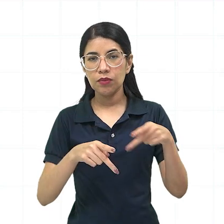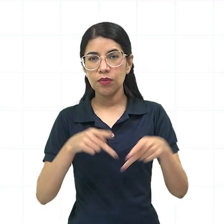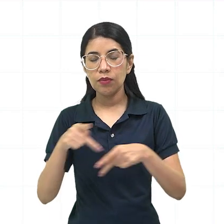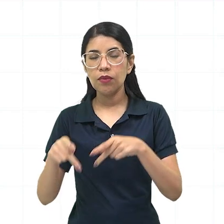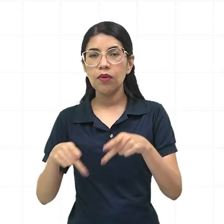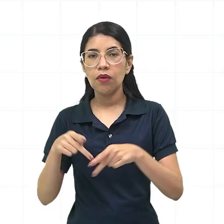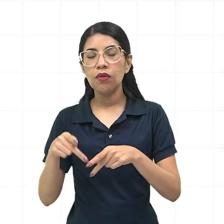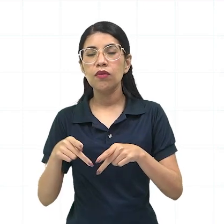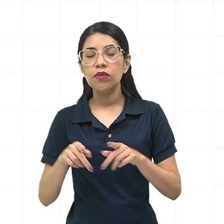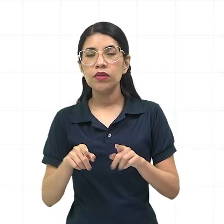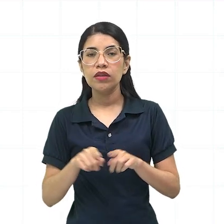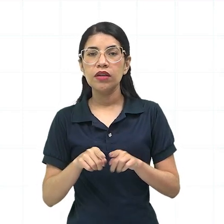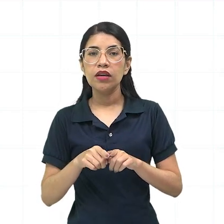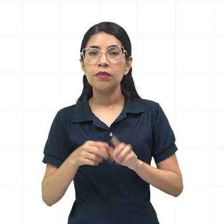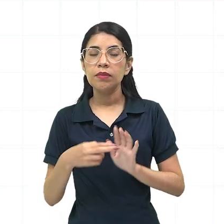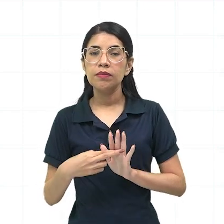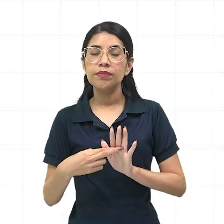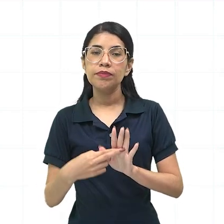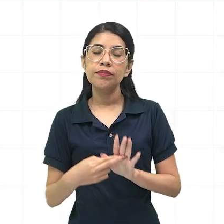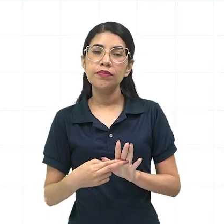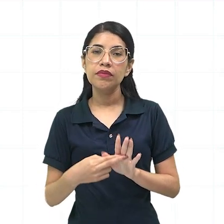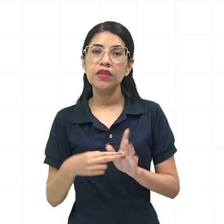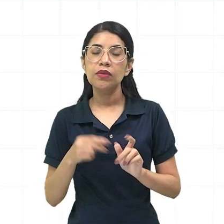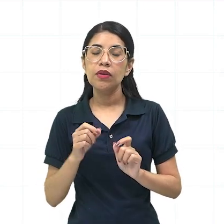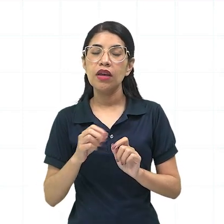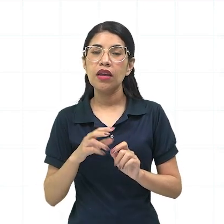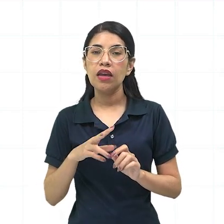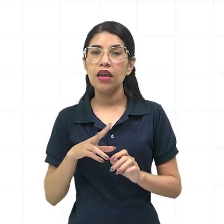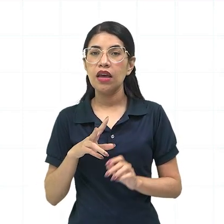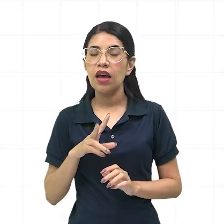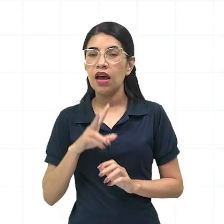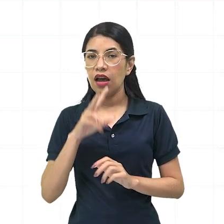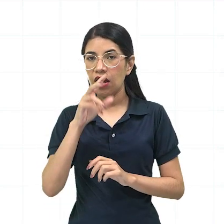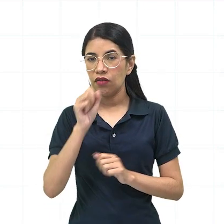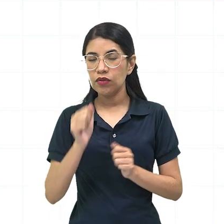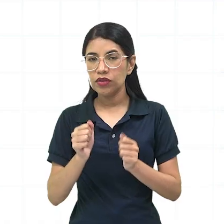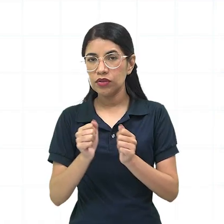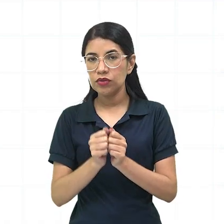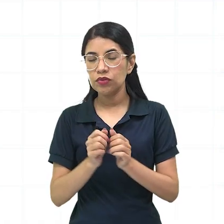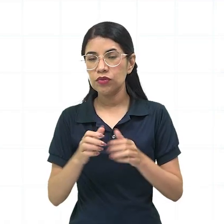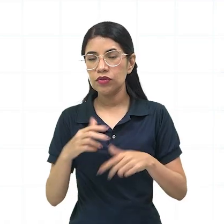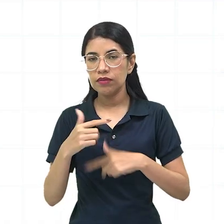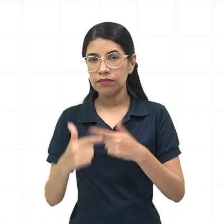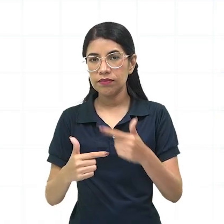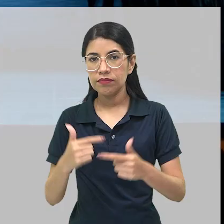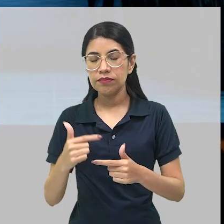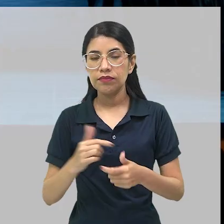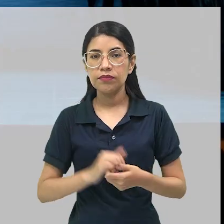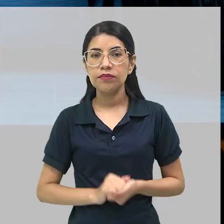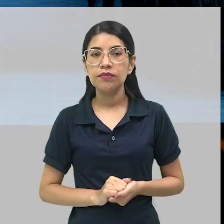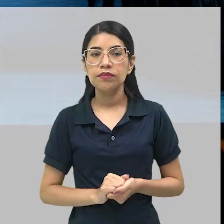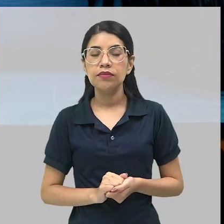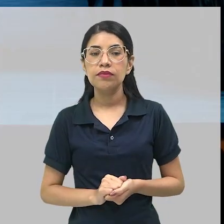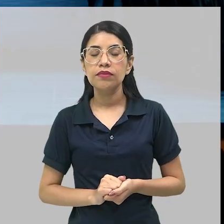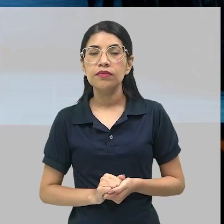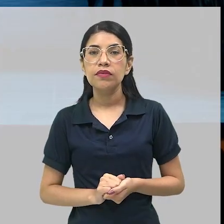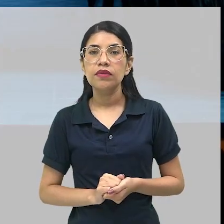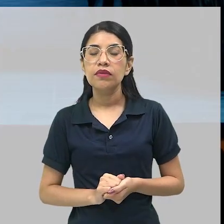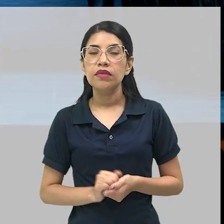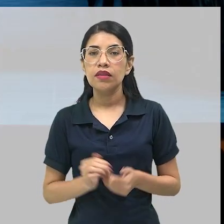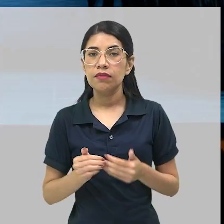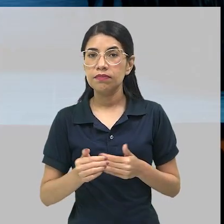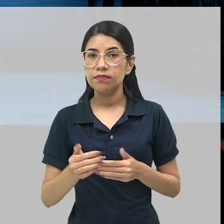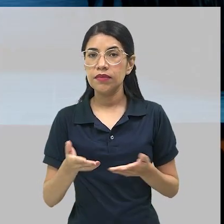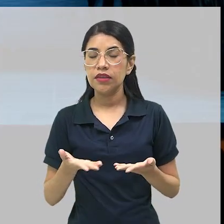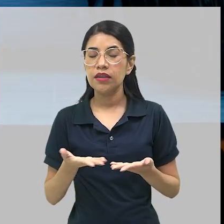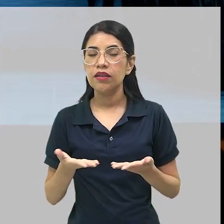mão de obra, representando essa questão da força coletiva. E avançando, vamos ter